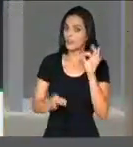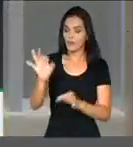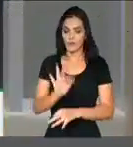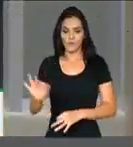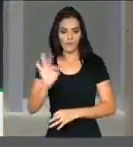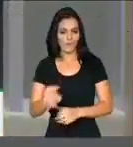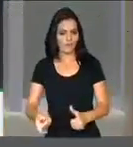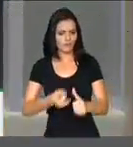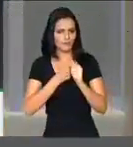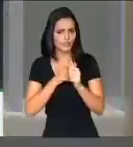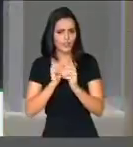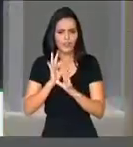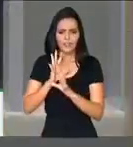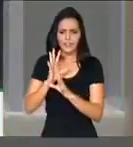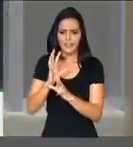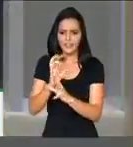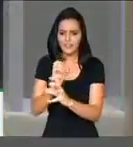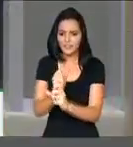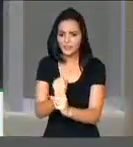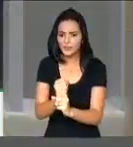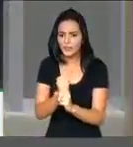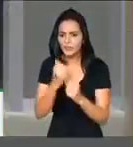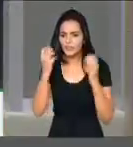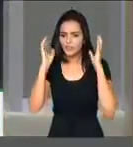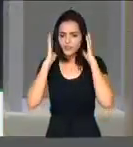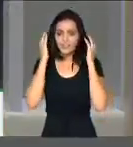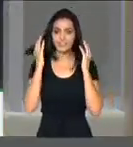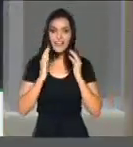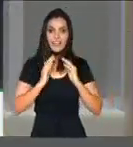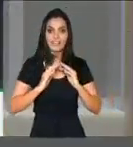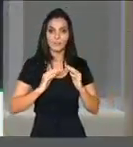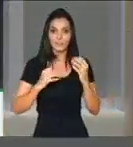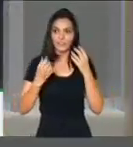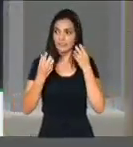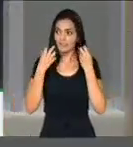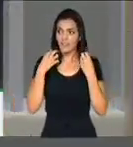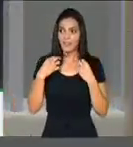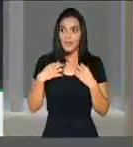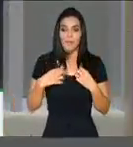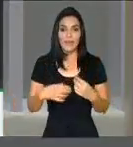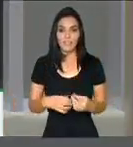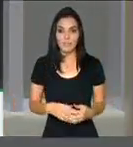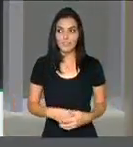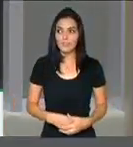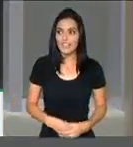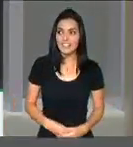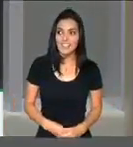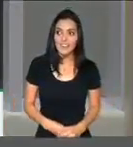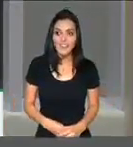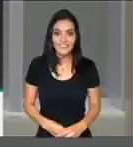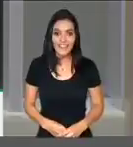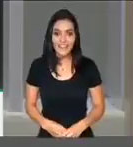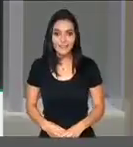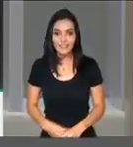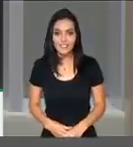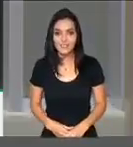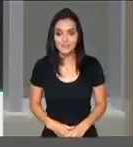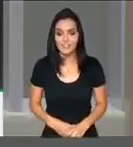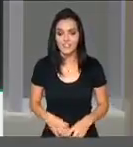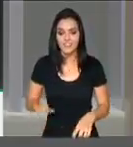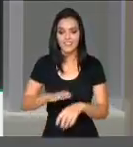dívida foi se acumulando, a liminar caiu e a dívida realmente é alta. Agora, o governo tem